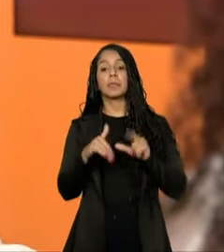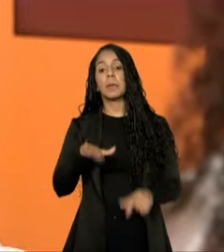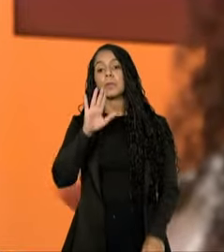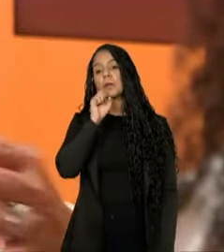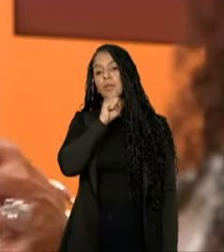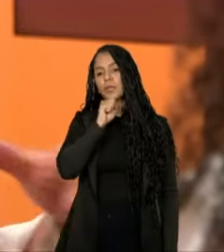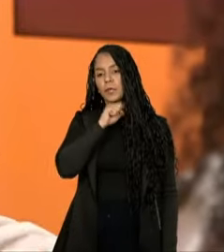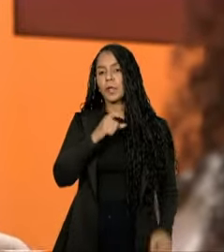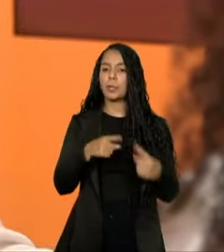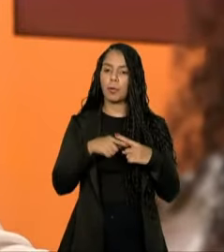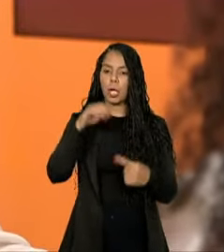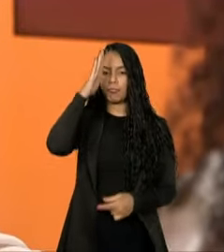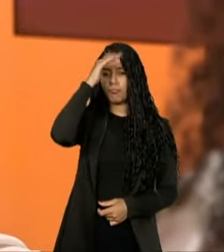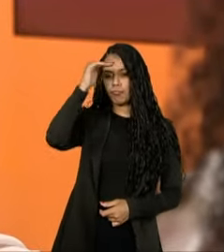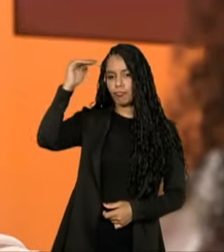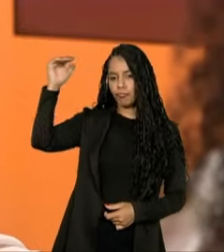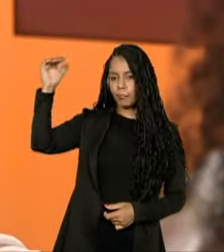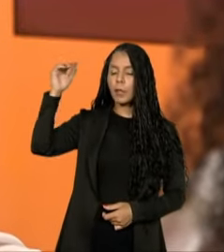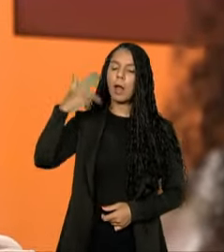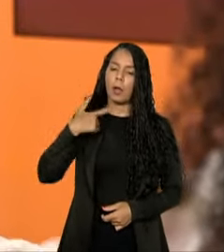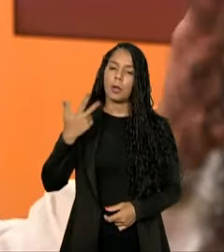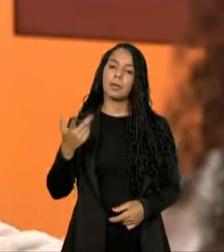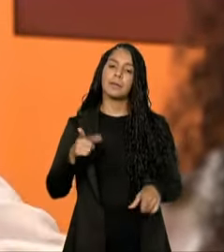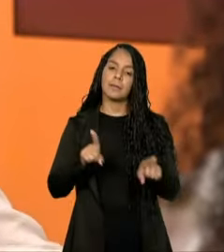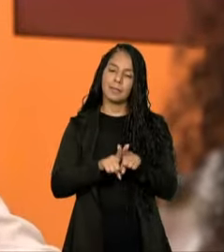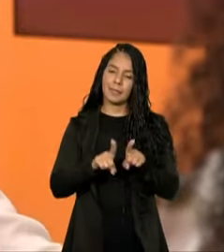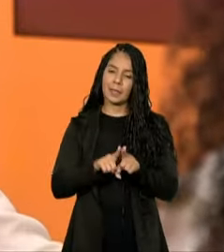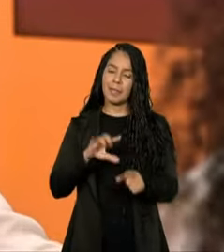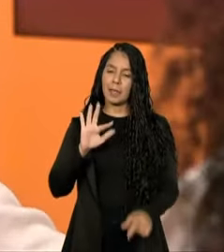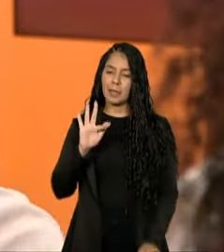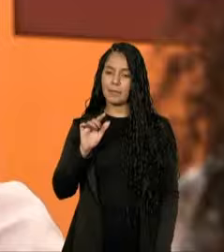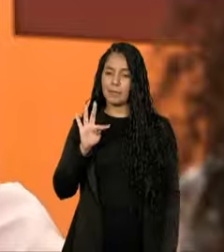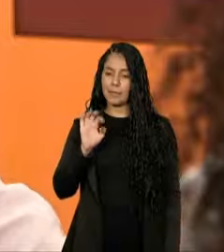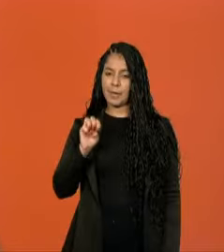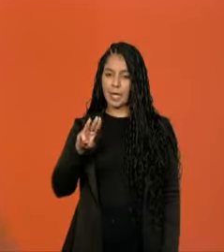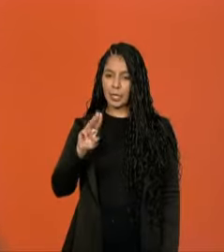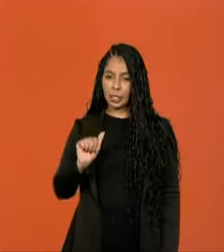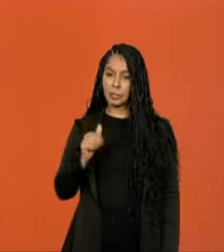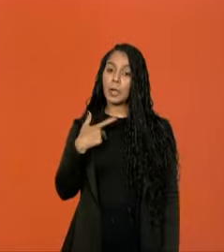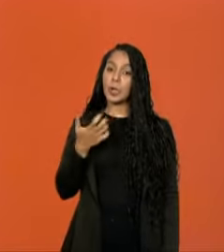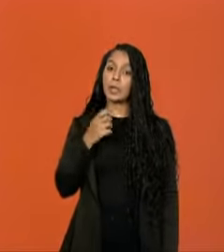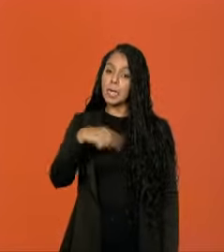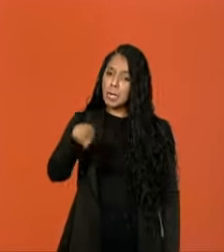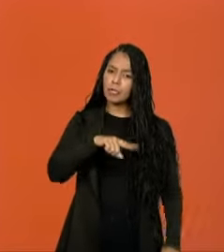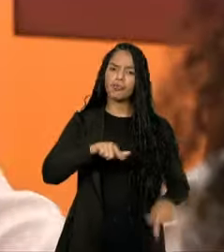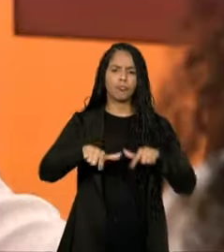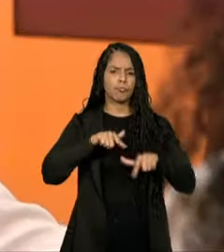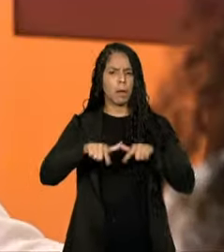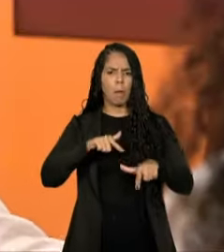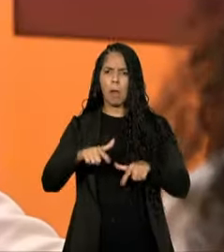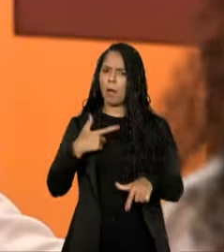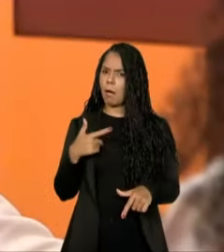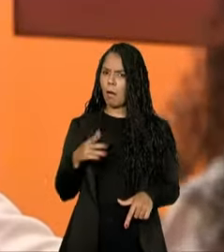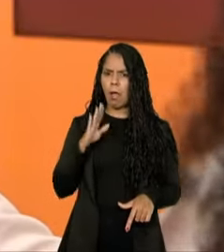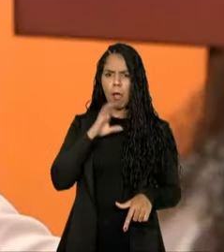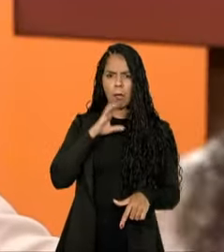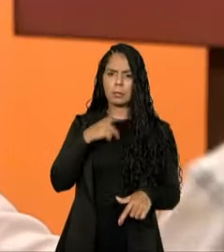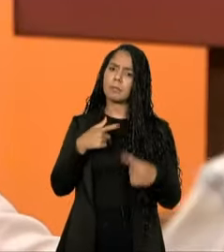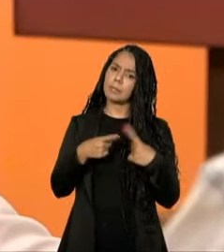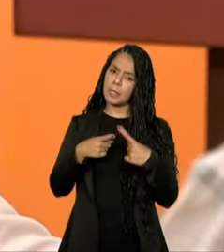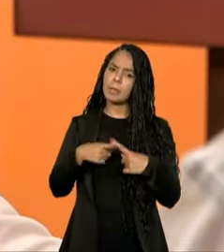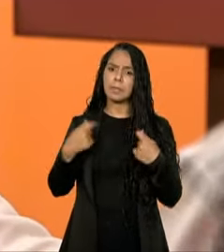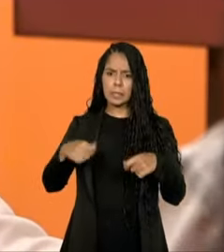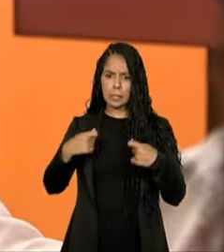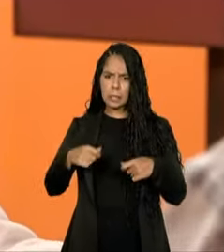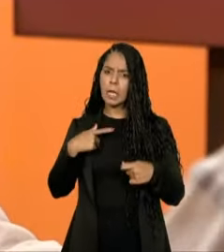eles já estavam maiores e, de alguma maneira, eu também, como a Fátima falou, assim, eu queria que eles trabalhassem logo, até porque precisavam, tinham que ter